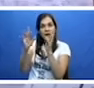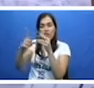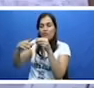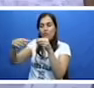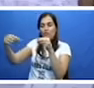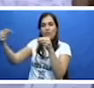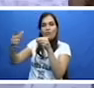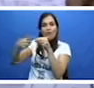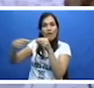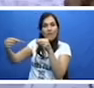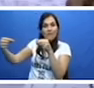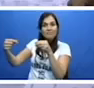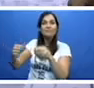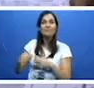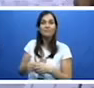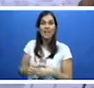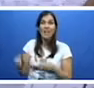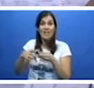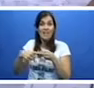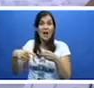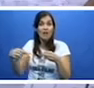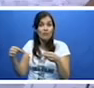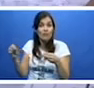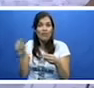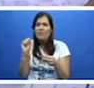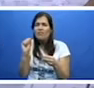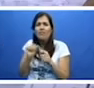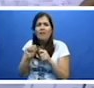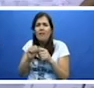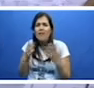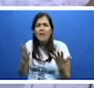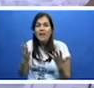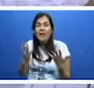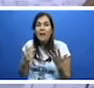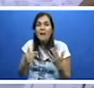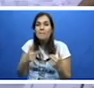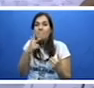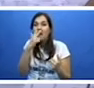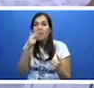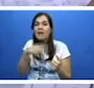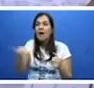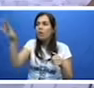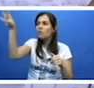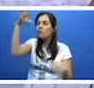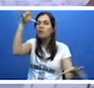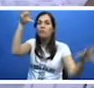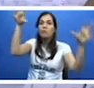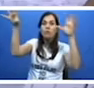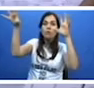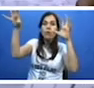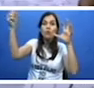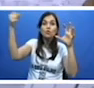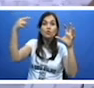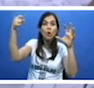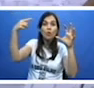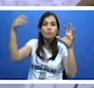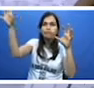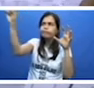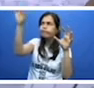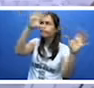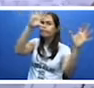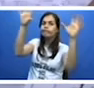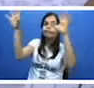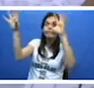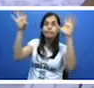folhas EA folha da planta funciona algum algo semelhante a uma antena que tá capitando é solar a partir